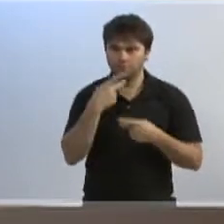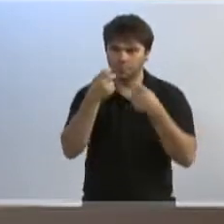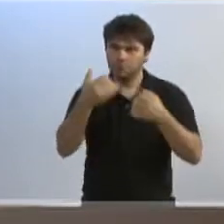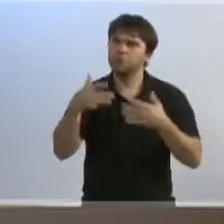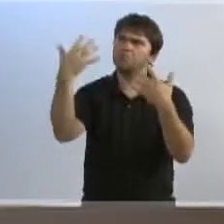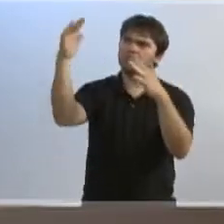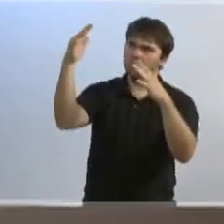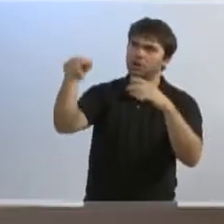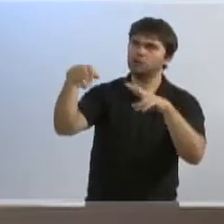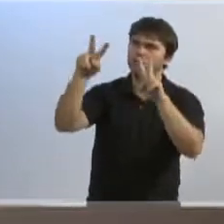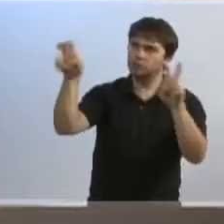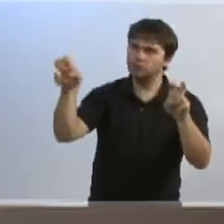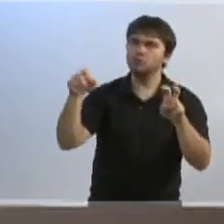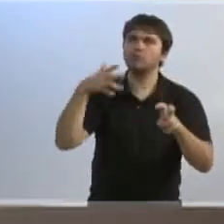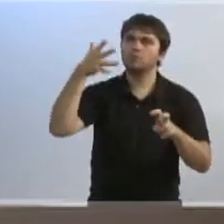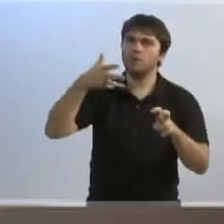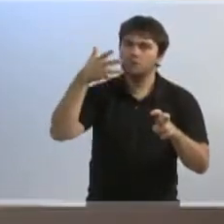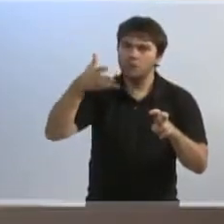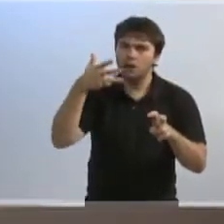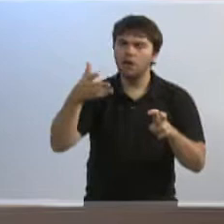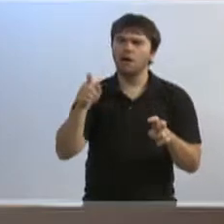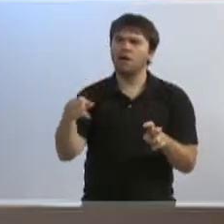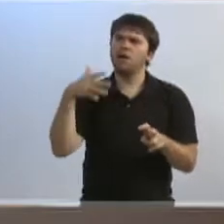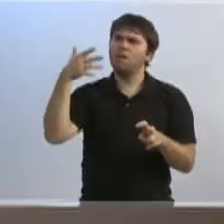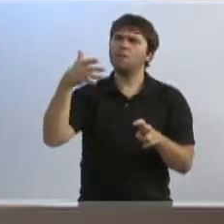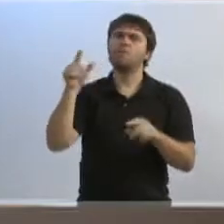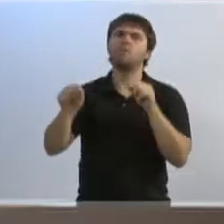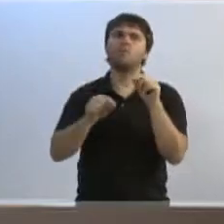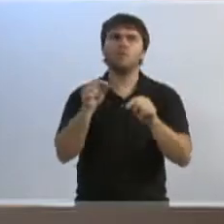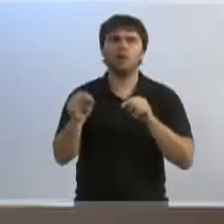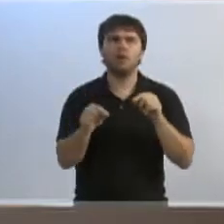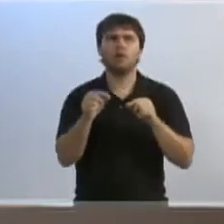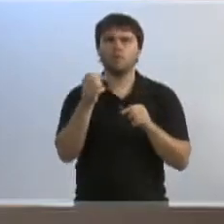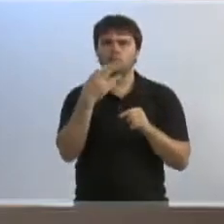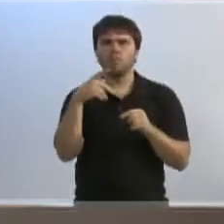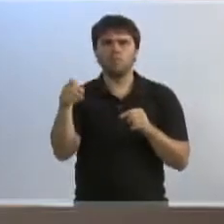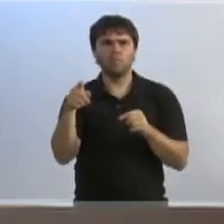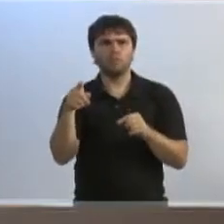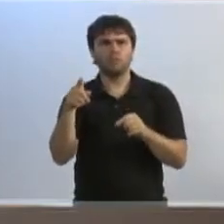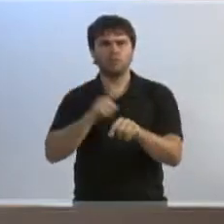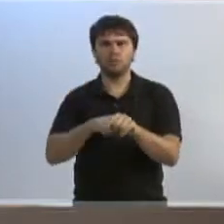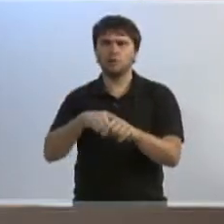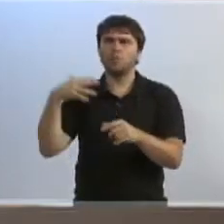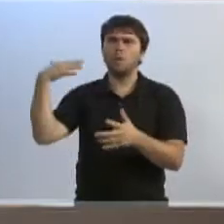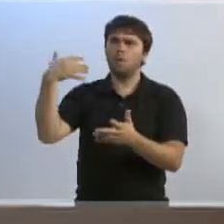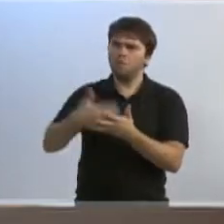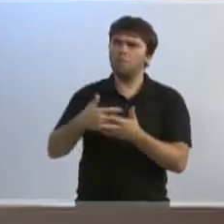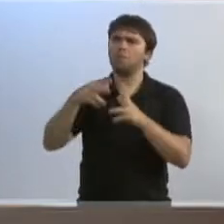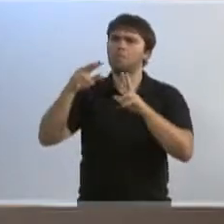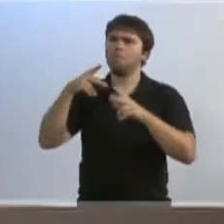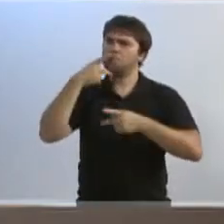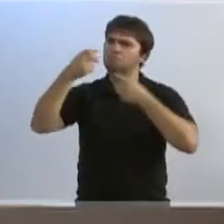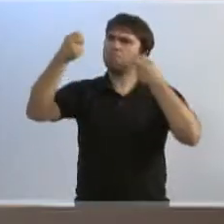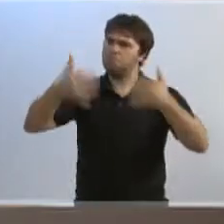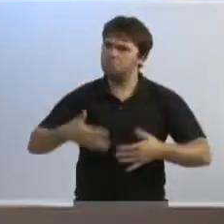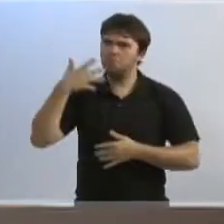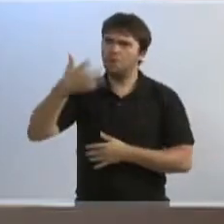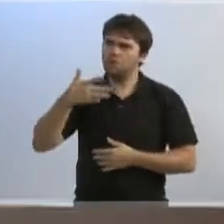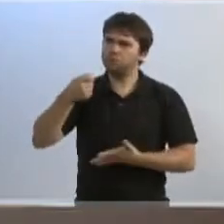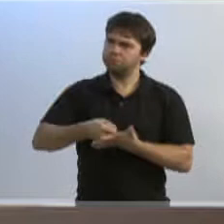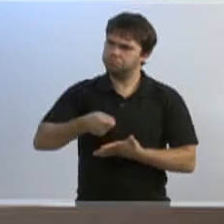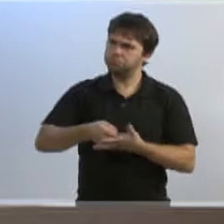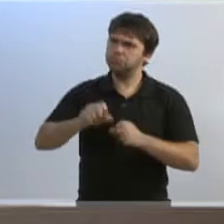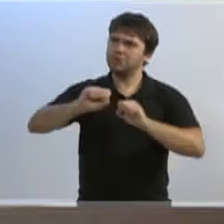parabenizar Vossa Excelência pelo seu discurso. Um discurso que, de um bom tempo para cá, está sendo sempre bem contundente, com muita